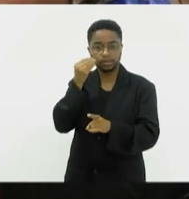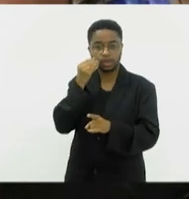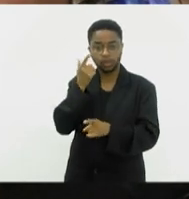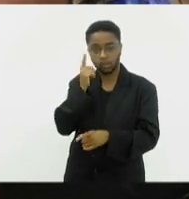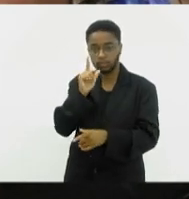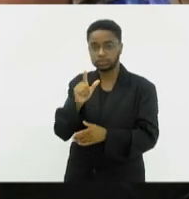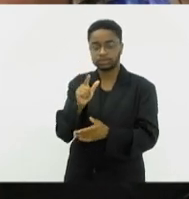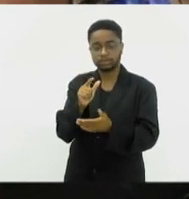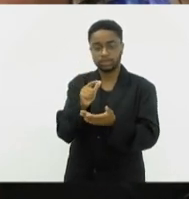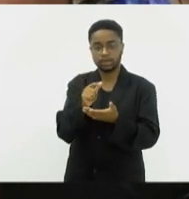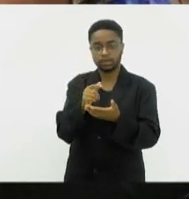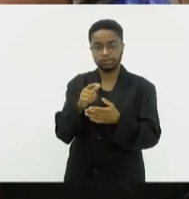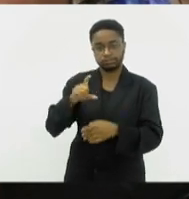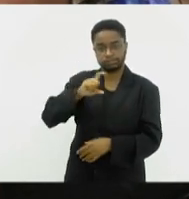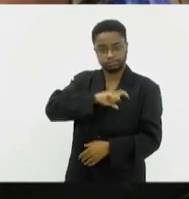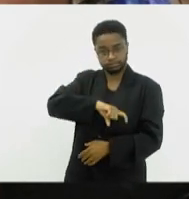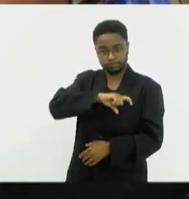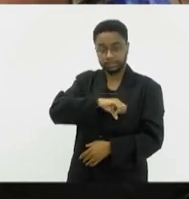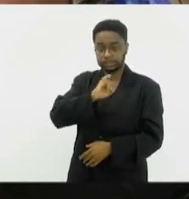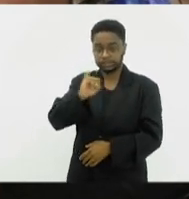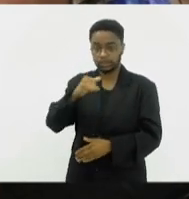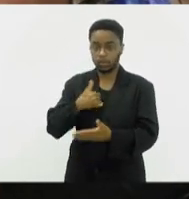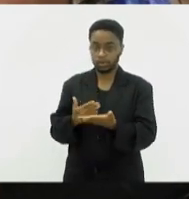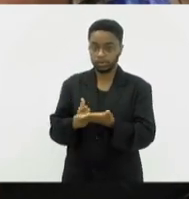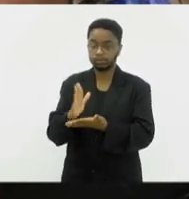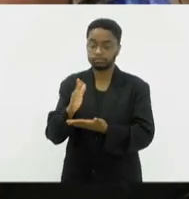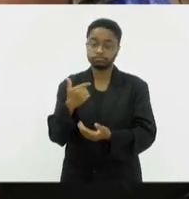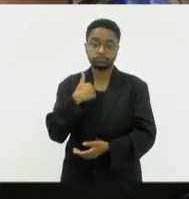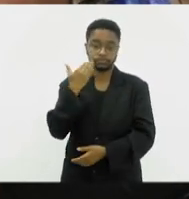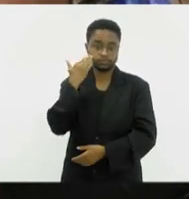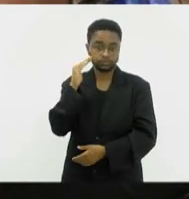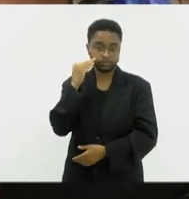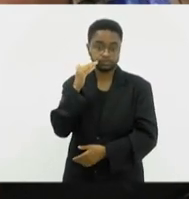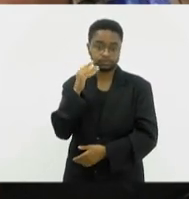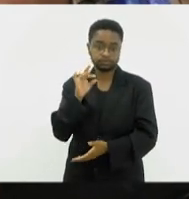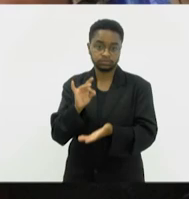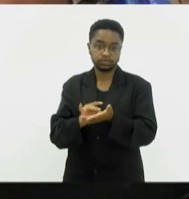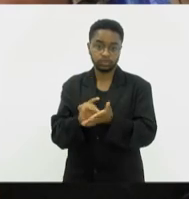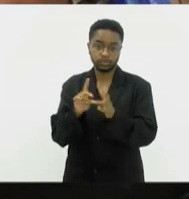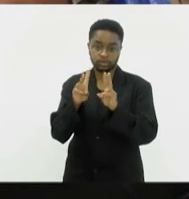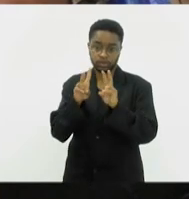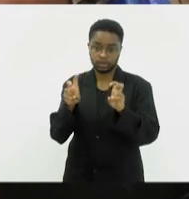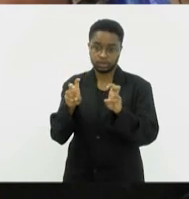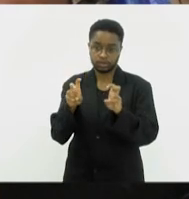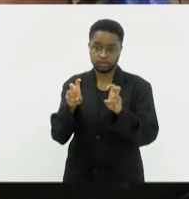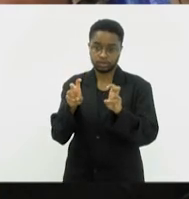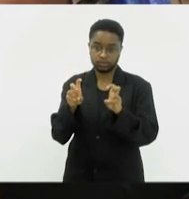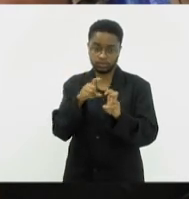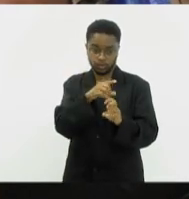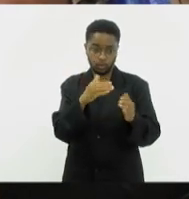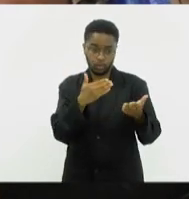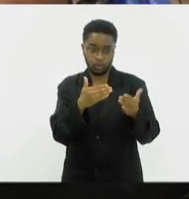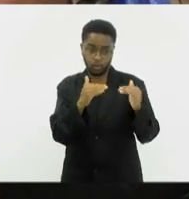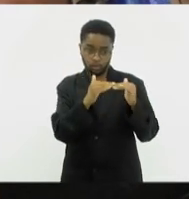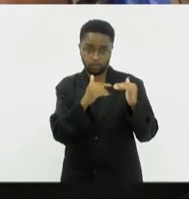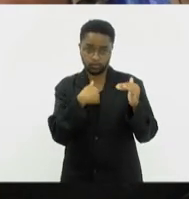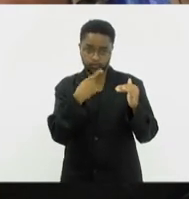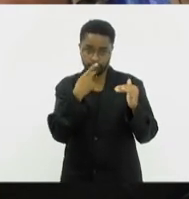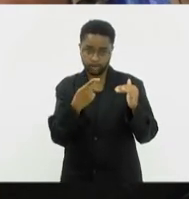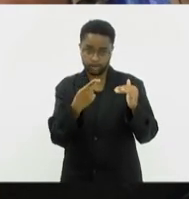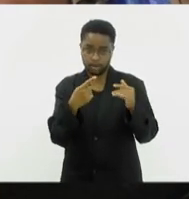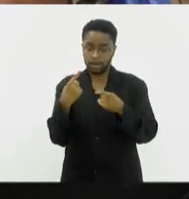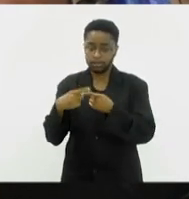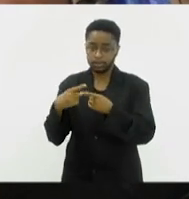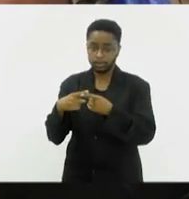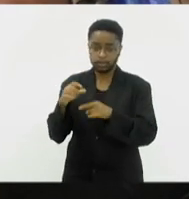caso eu passasse na prova, eu entendia que aquela situação poderia... O senhor está corroborando o que eu disse. Não, o Estado não